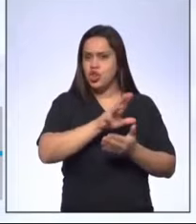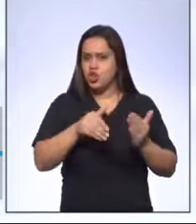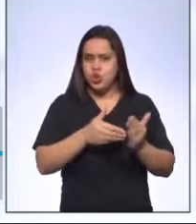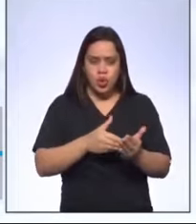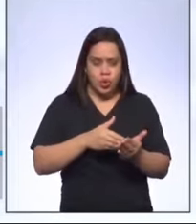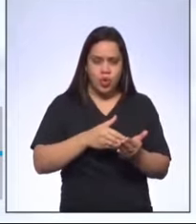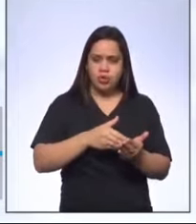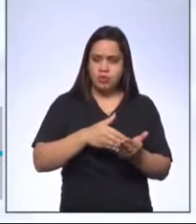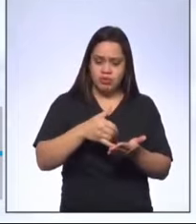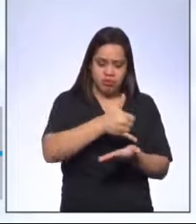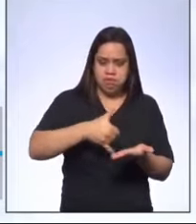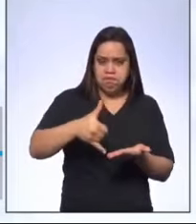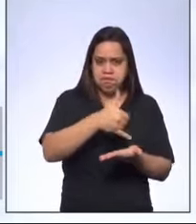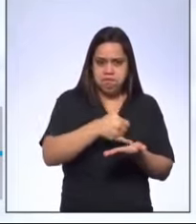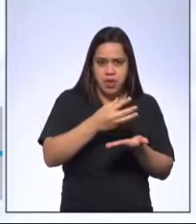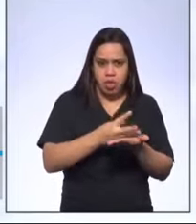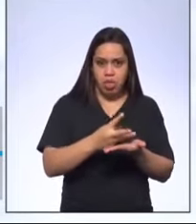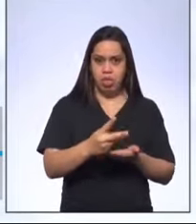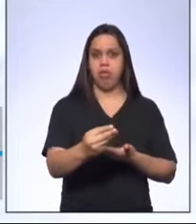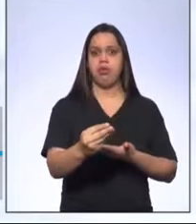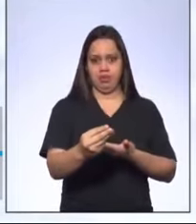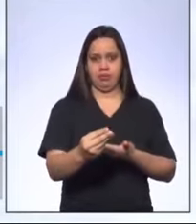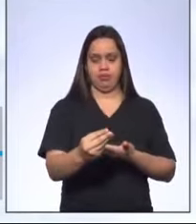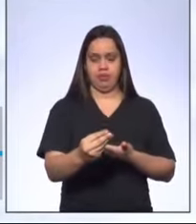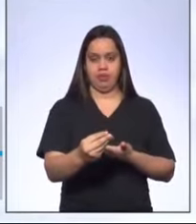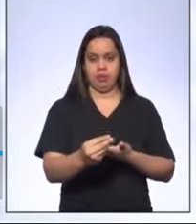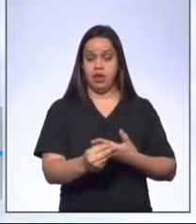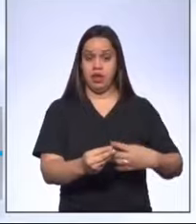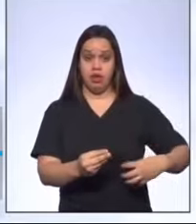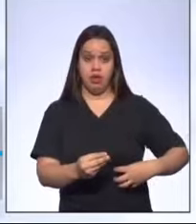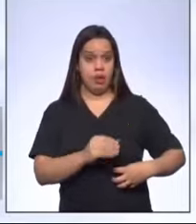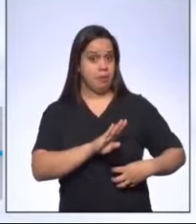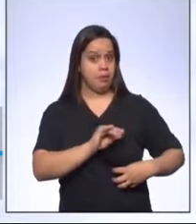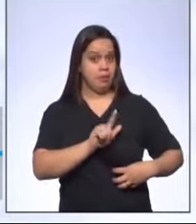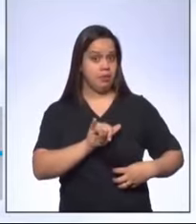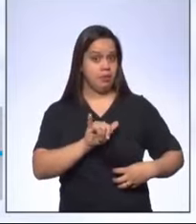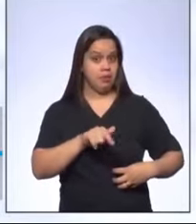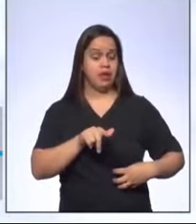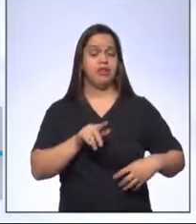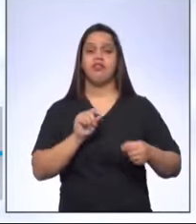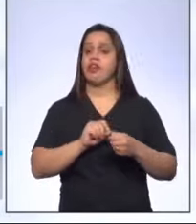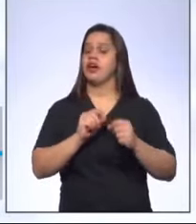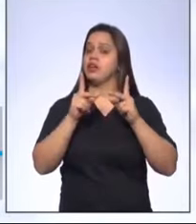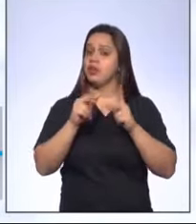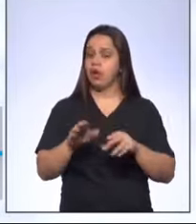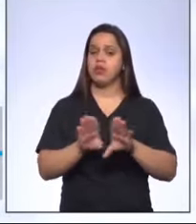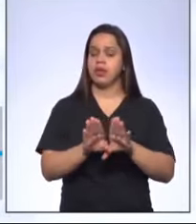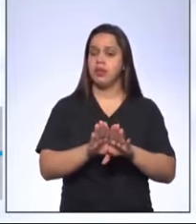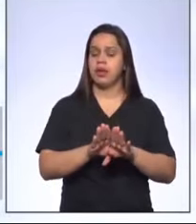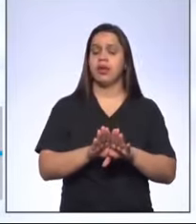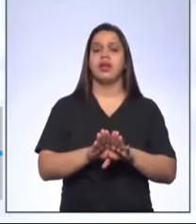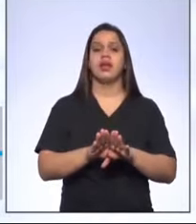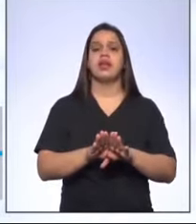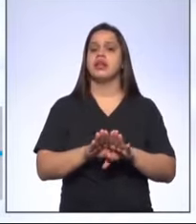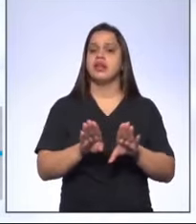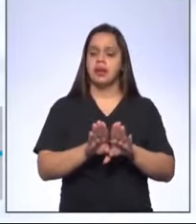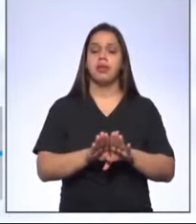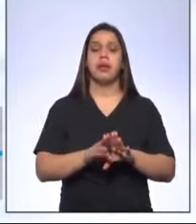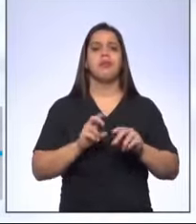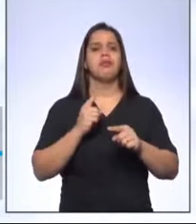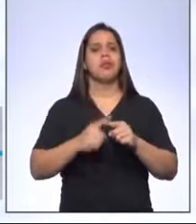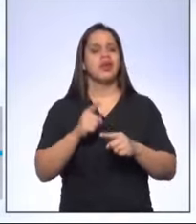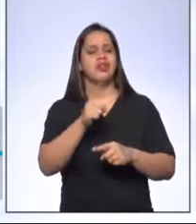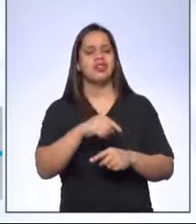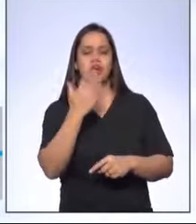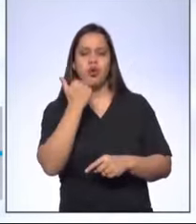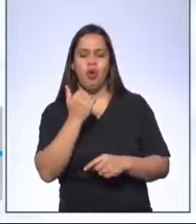desmanchar, parece que está desmanchando, tá bom? A bile faz a mesma coisa. Por isso, quando você come uma comida muito gordurosa, o fígado fica dolorido, porque ele tem que